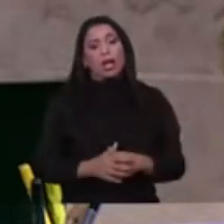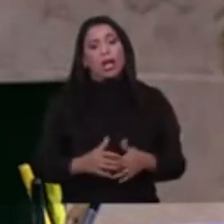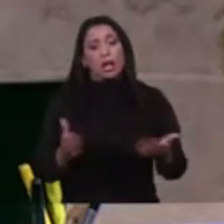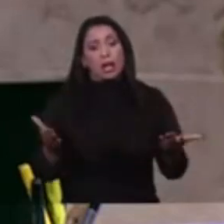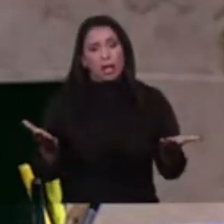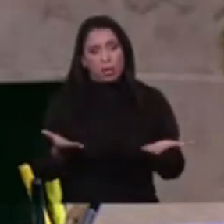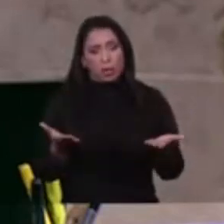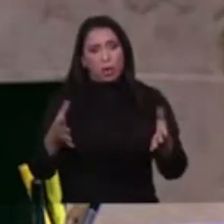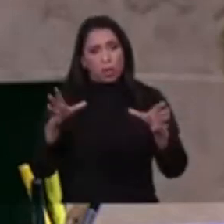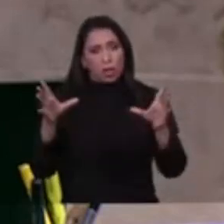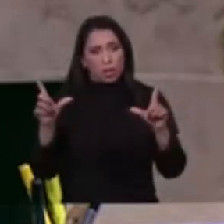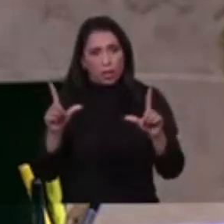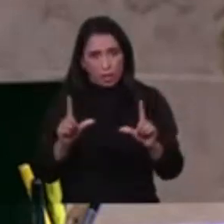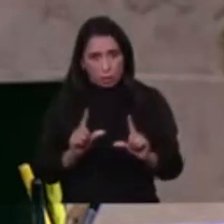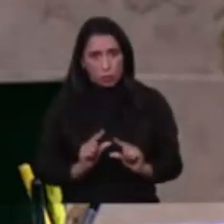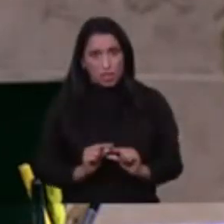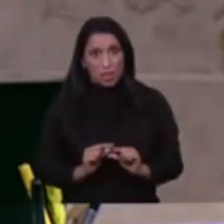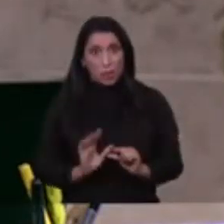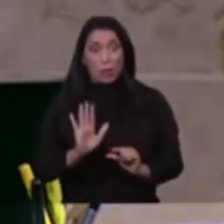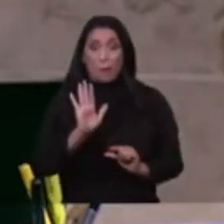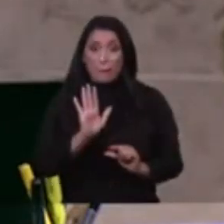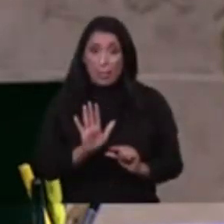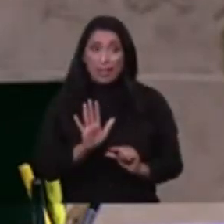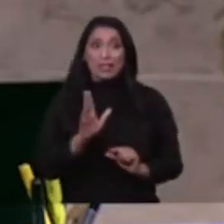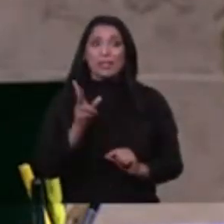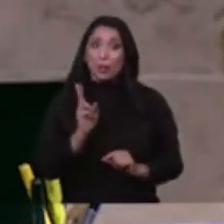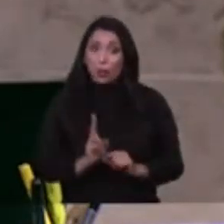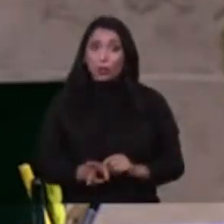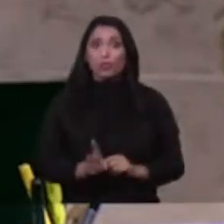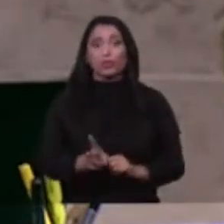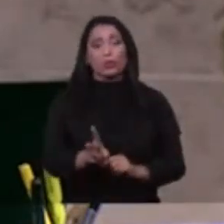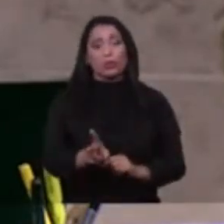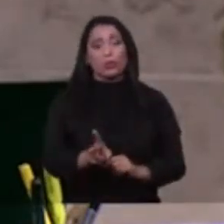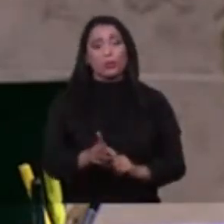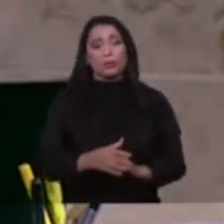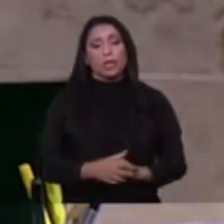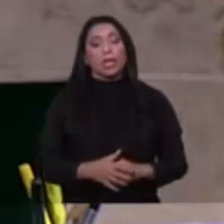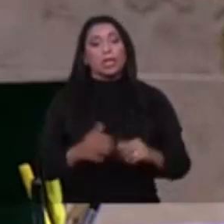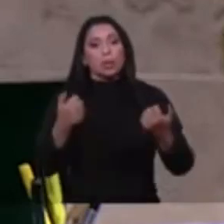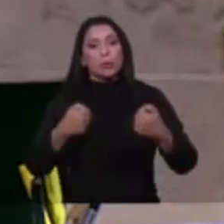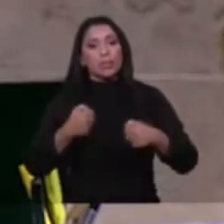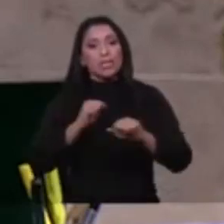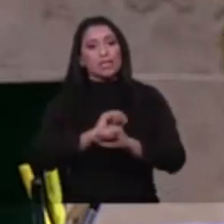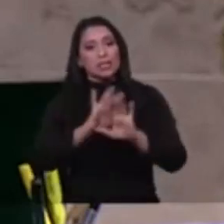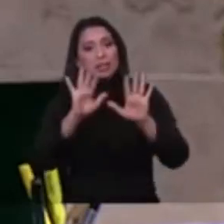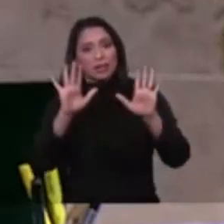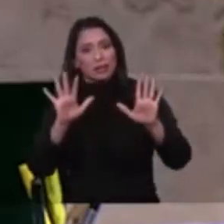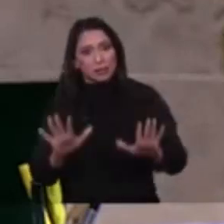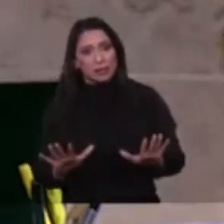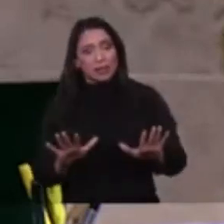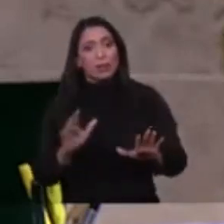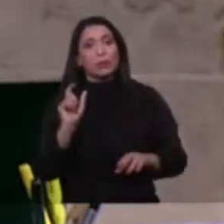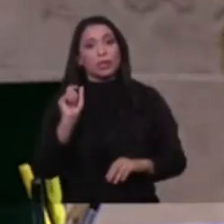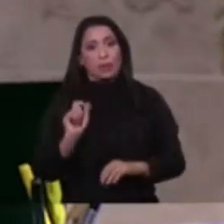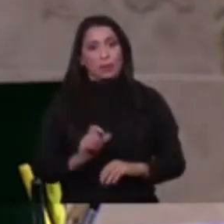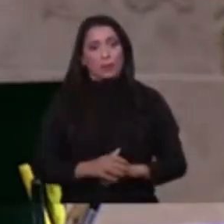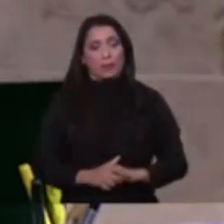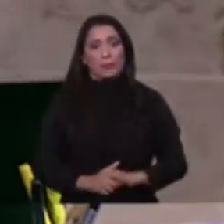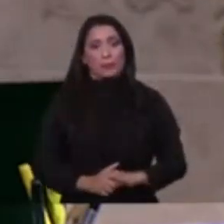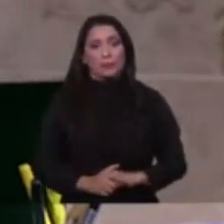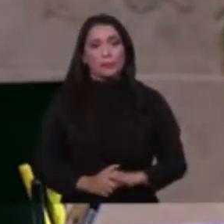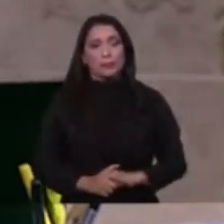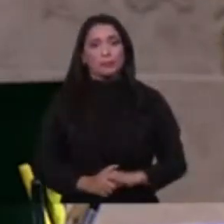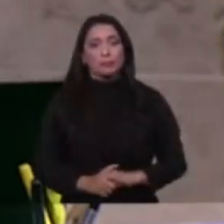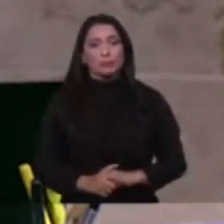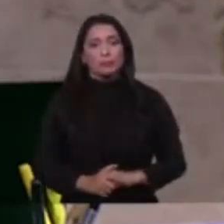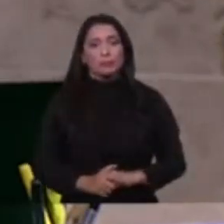sensivelmente, continuam. E, por isso, me espero esclarecer, de uma vez por todas,